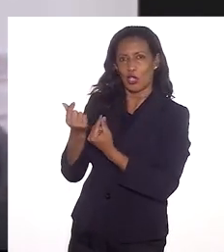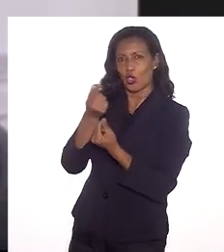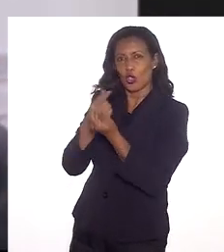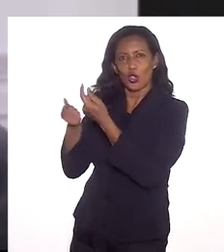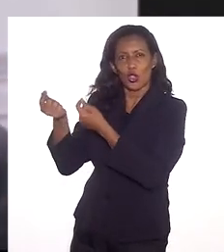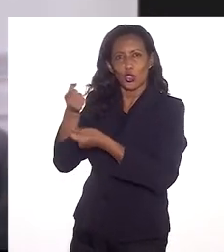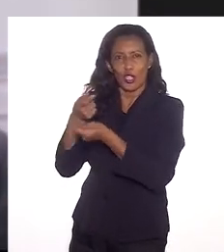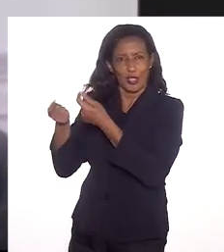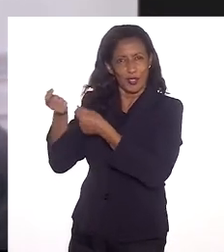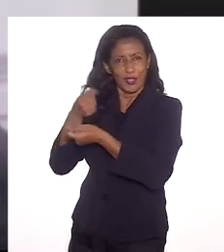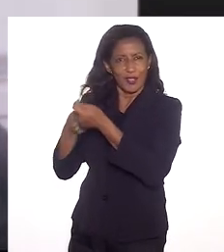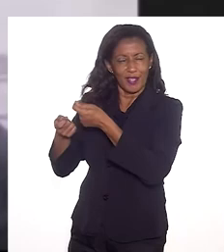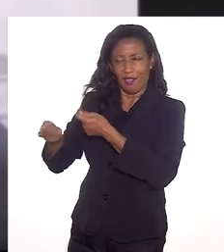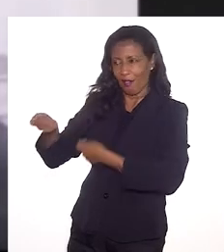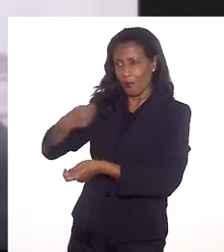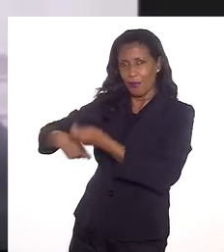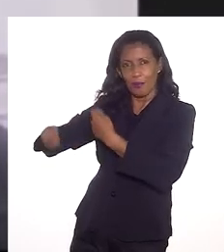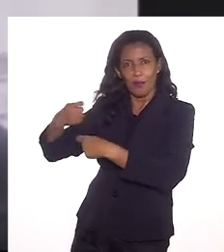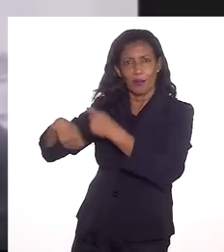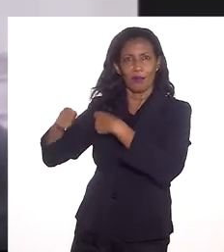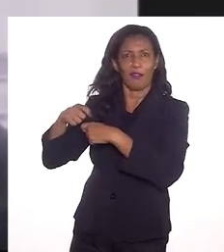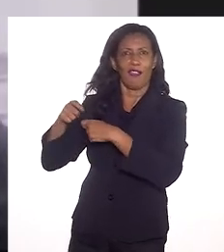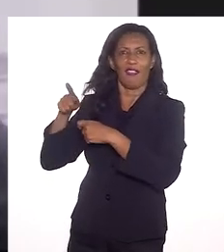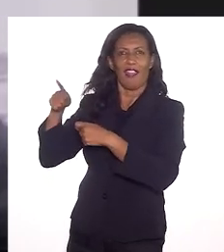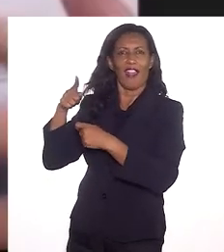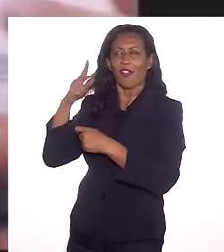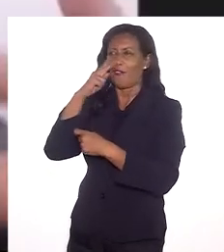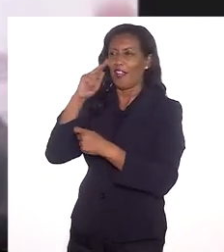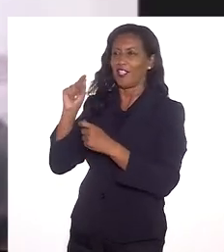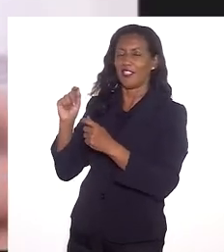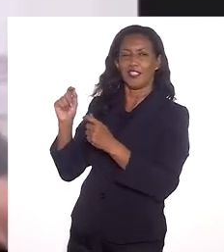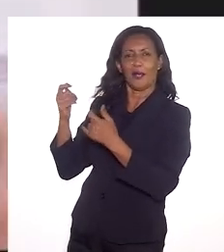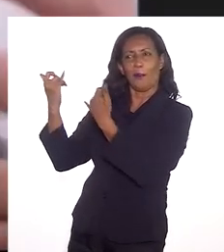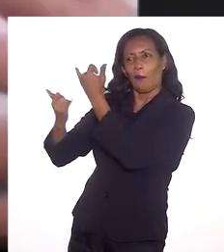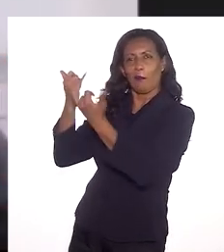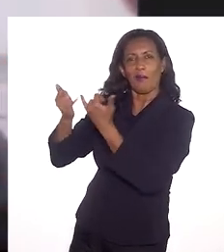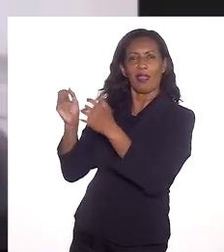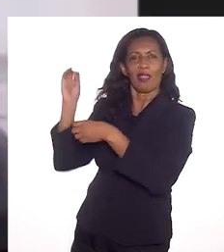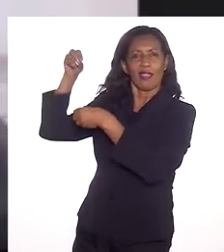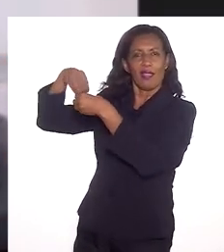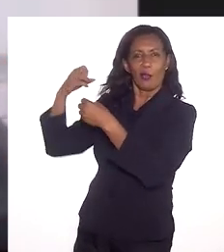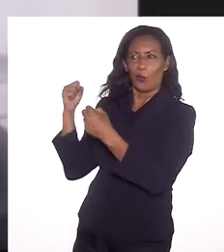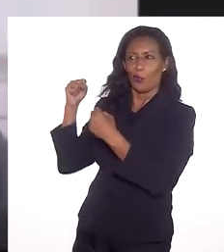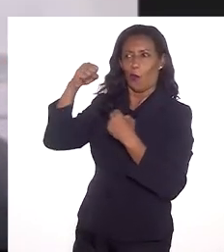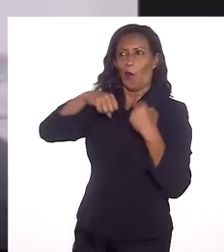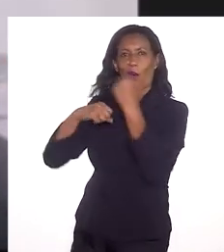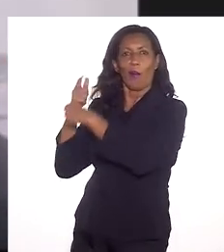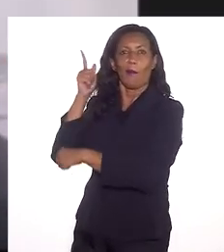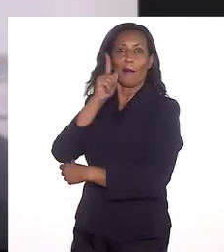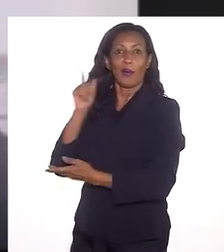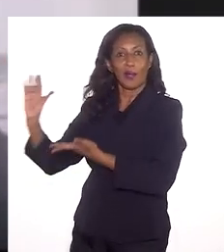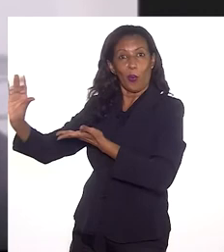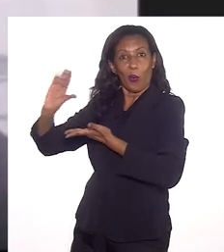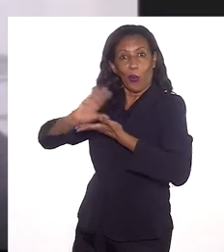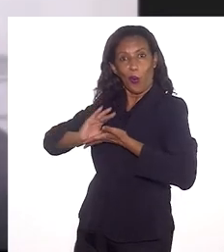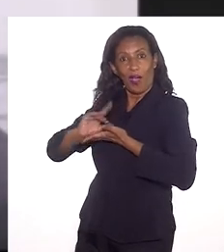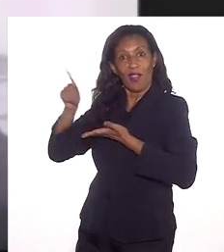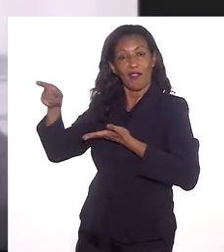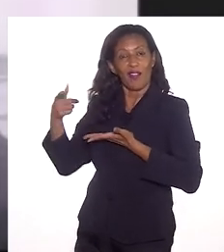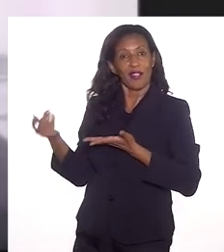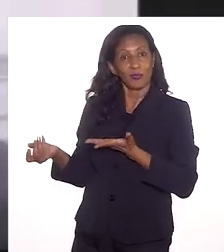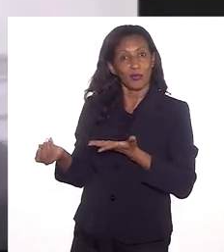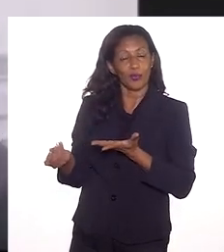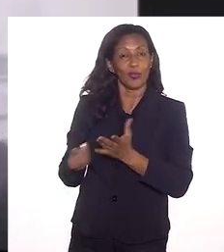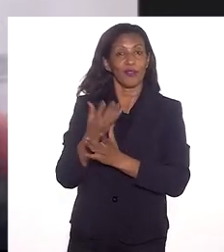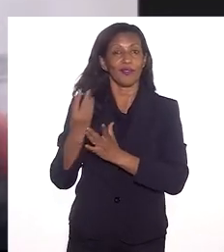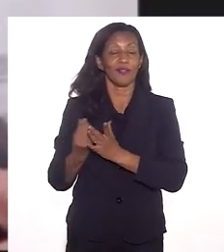o dinheiro do investidor ela faz em cima de um ringue de boxe para tentar conseguir esse Capital E